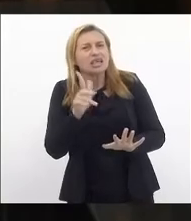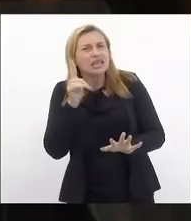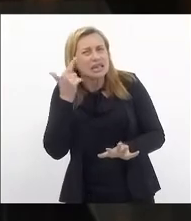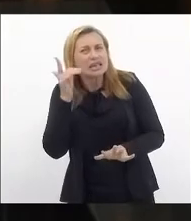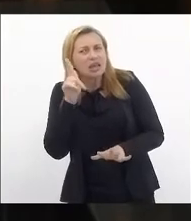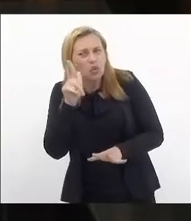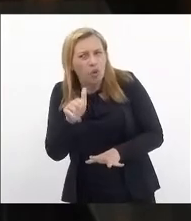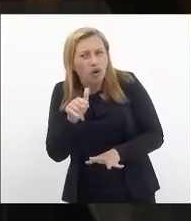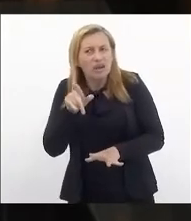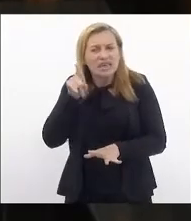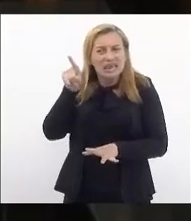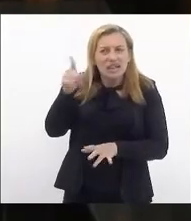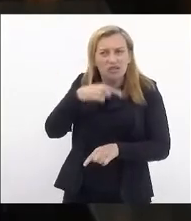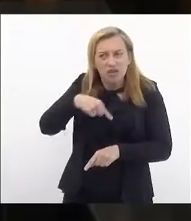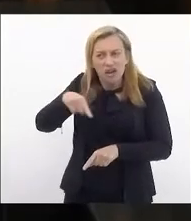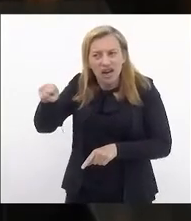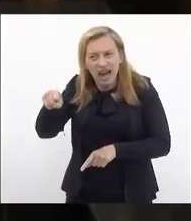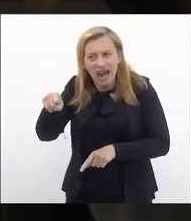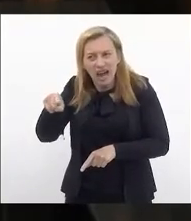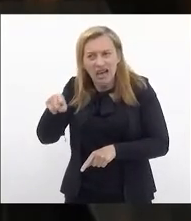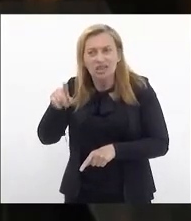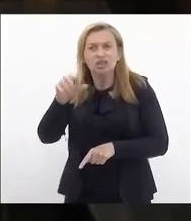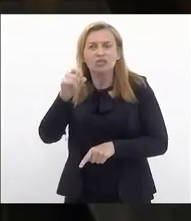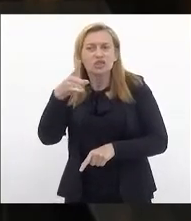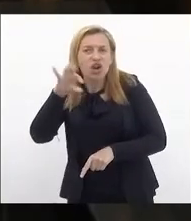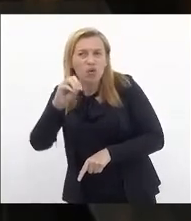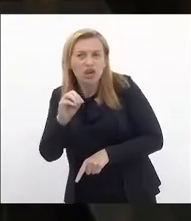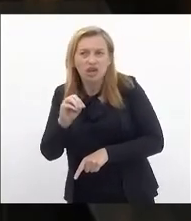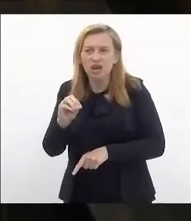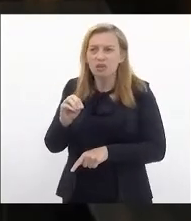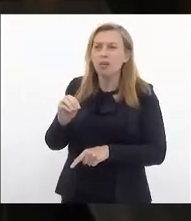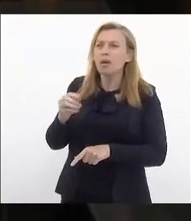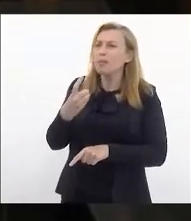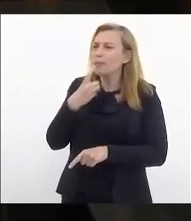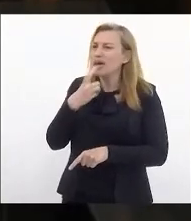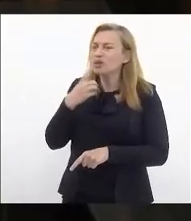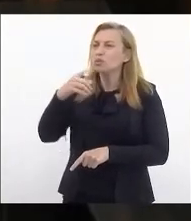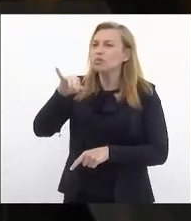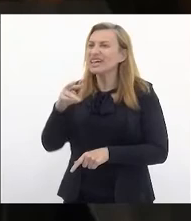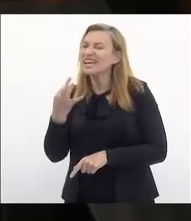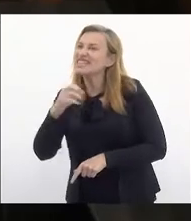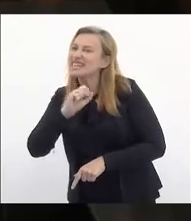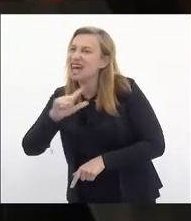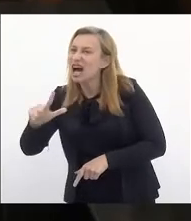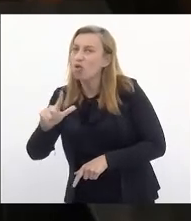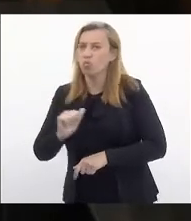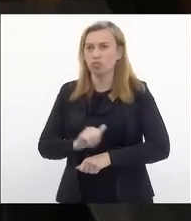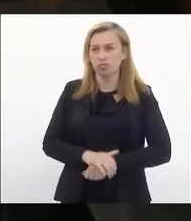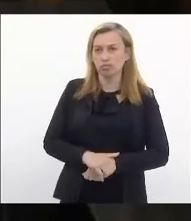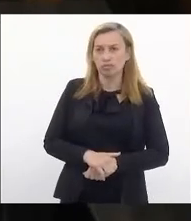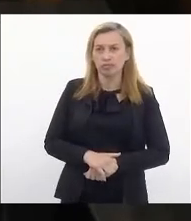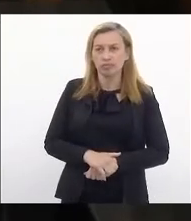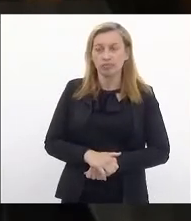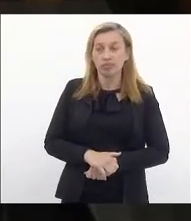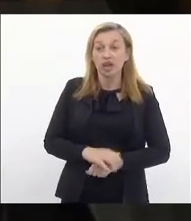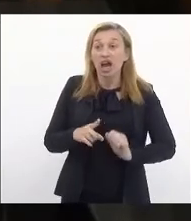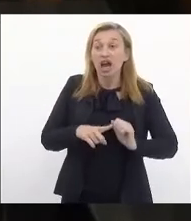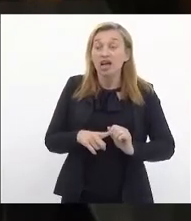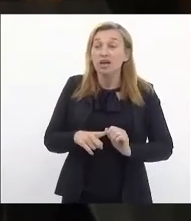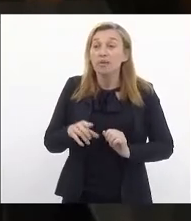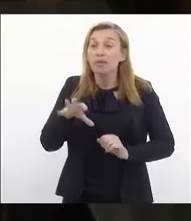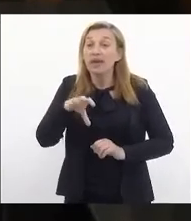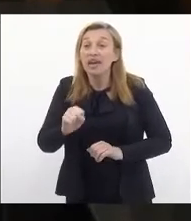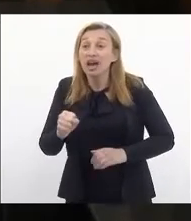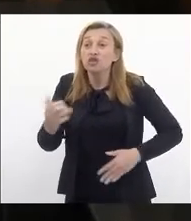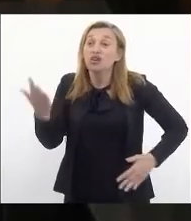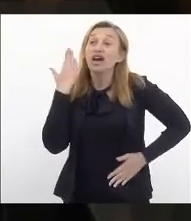que eles foram lá no coração do salgueiro perto do manguezal acudir aqueles vagabundos